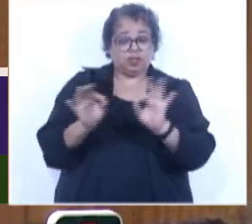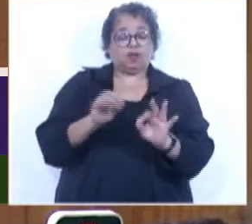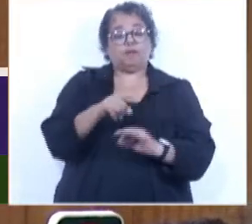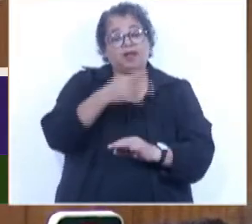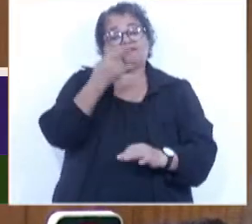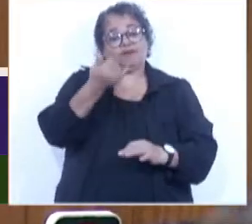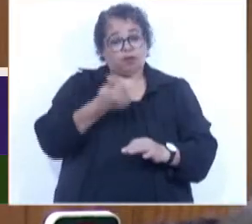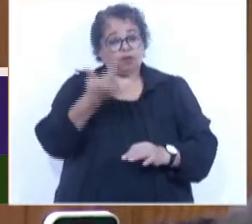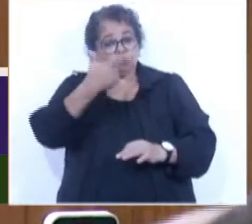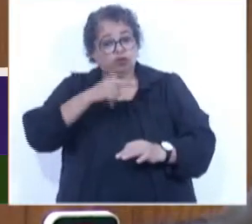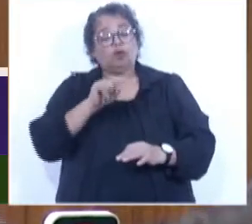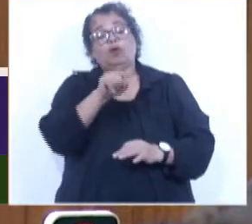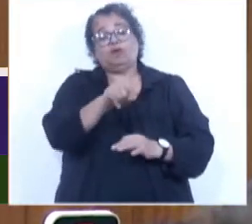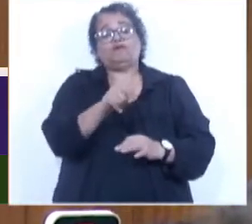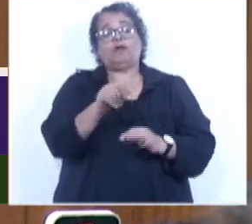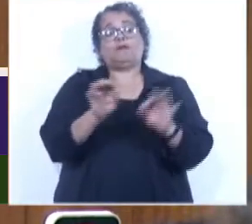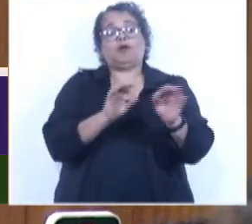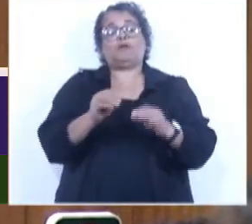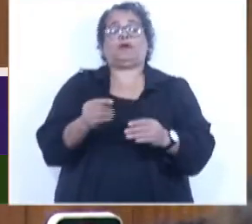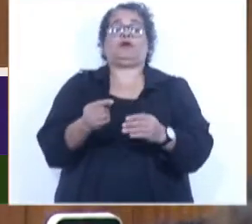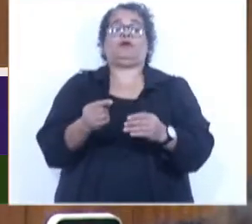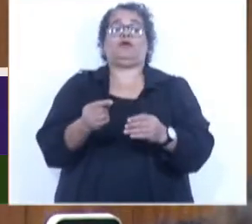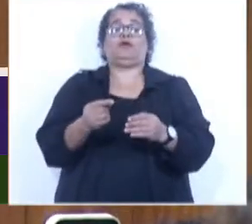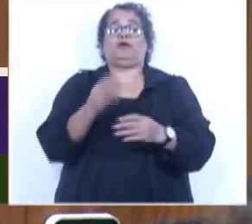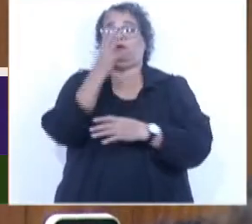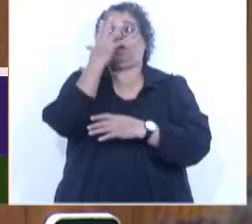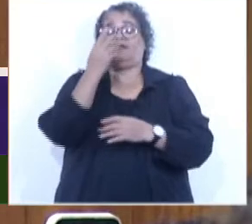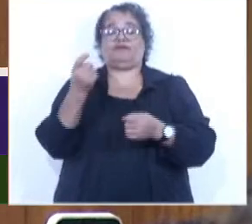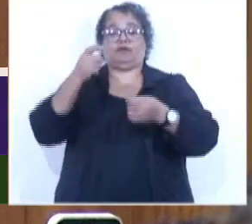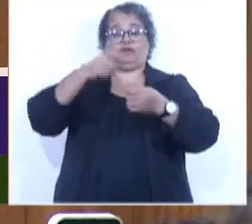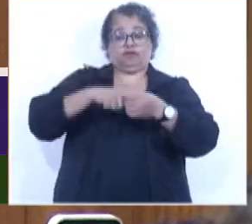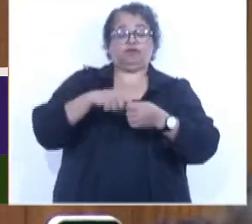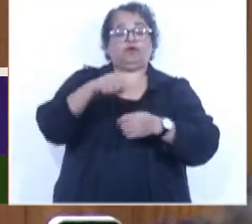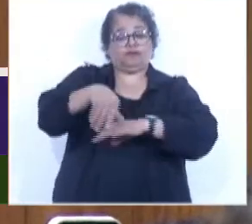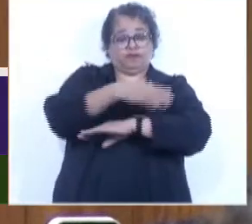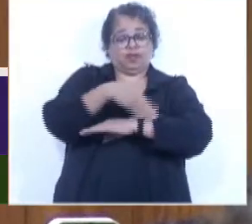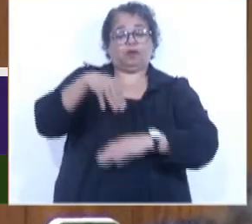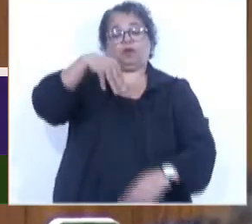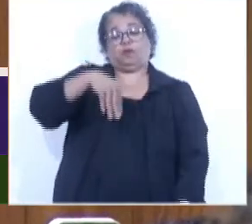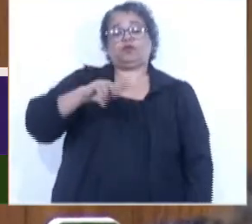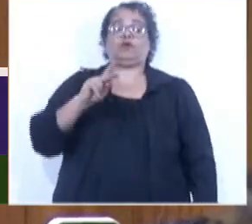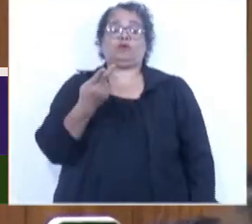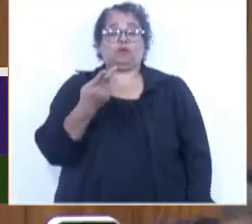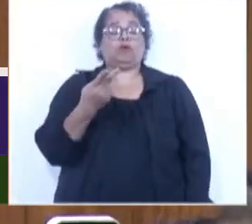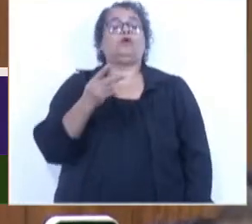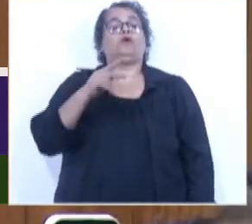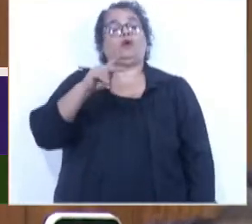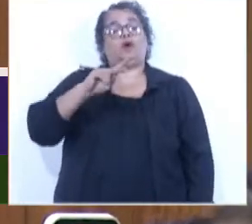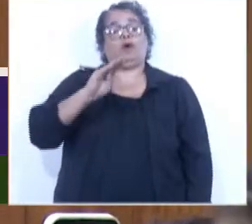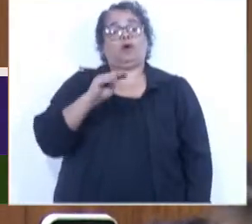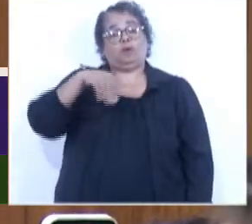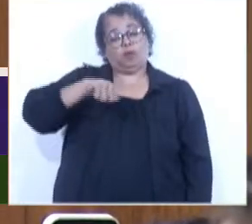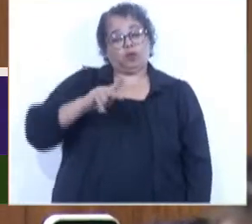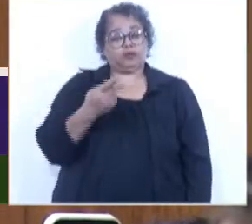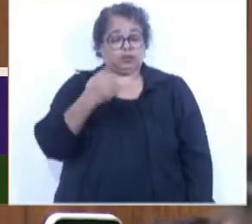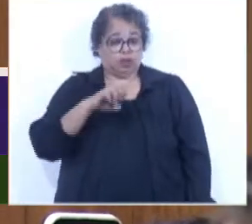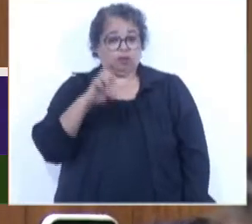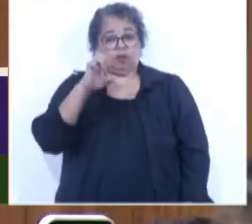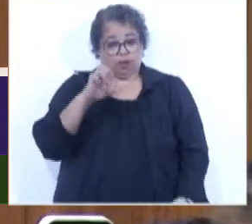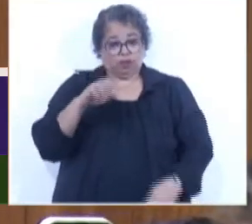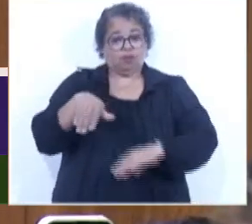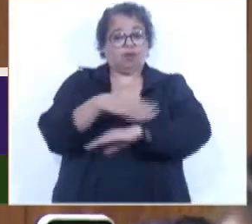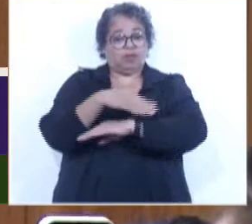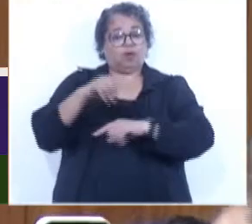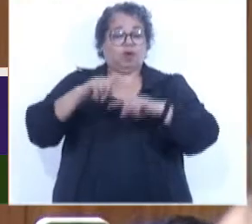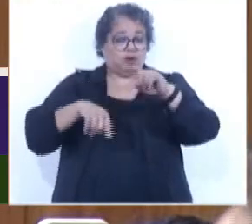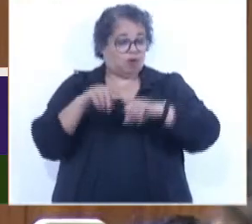a gente conversar pra esse carnaval voltar para o nosso senhor assim como a vereadora Giovana falou ah o nosso senhor Eduardo é uma Avenida Comercial Então a